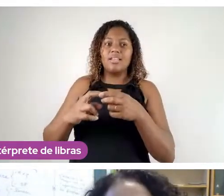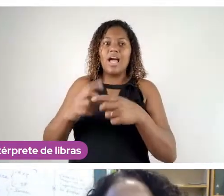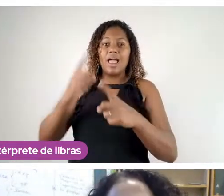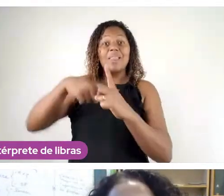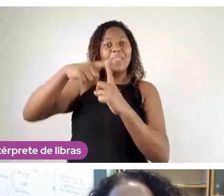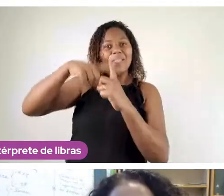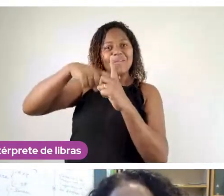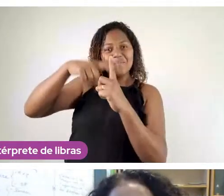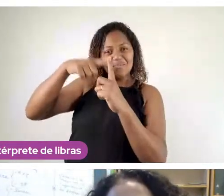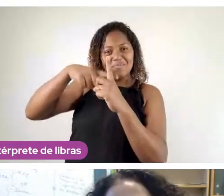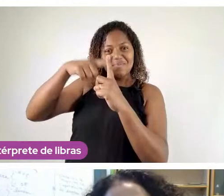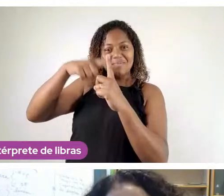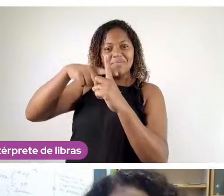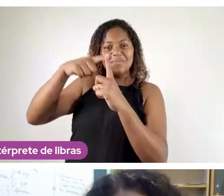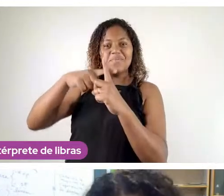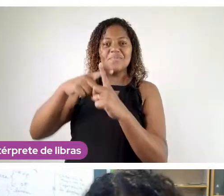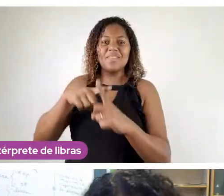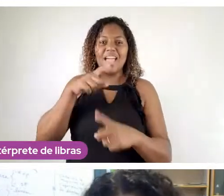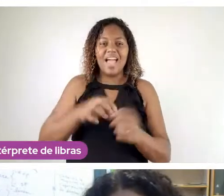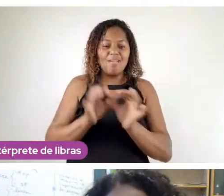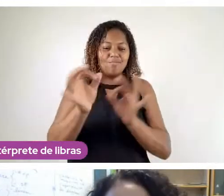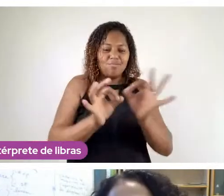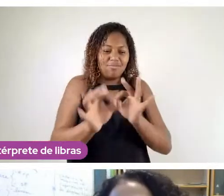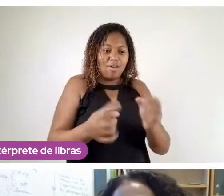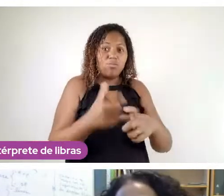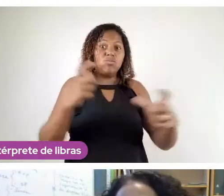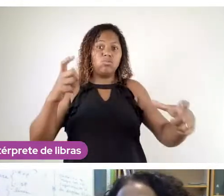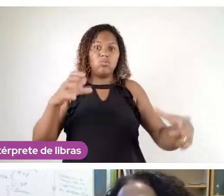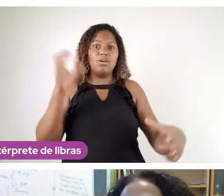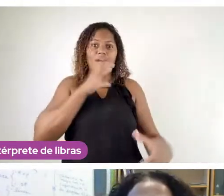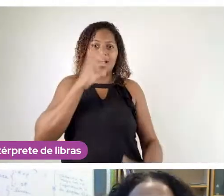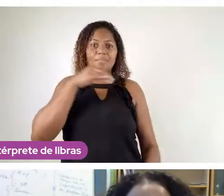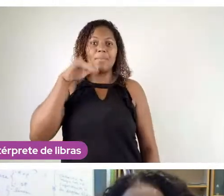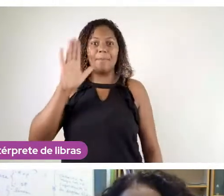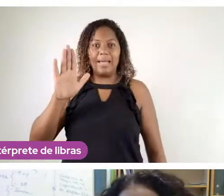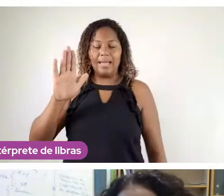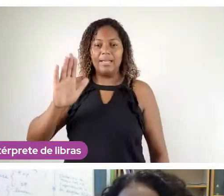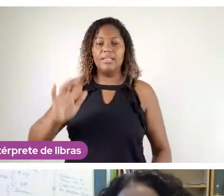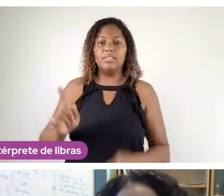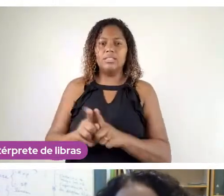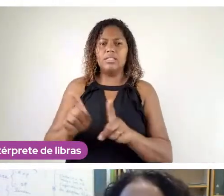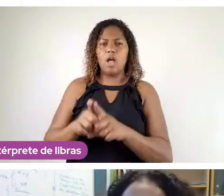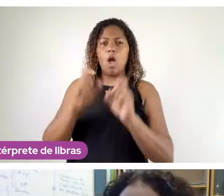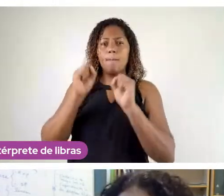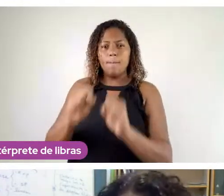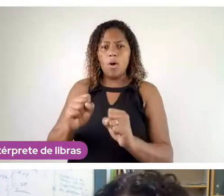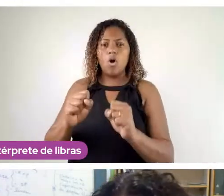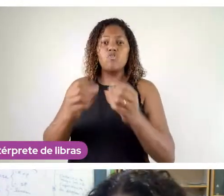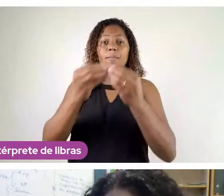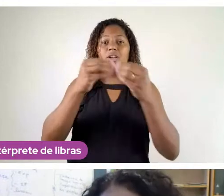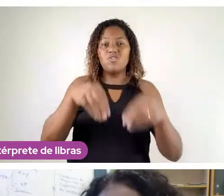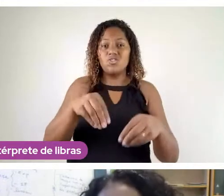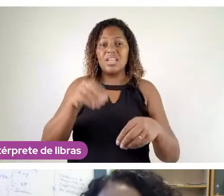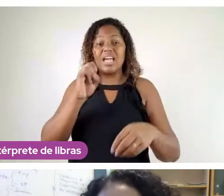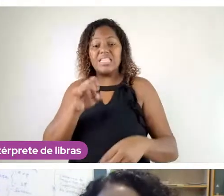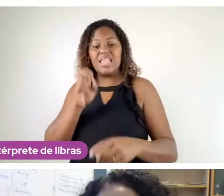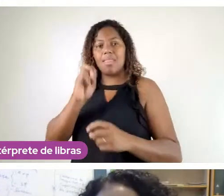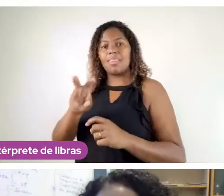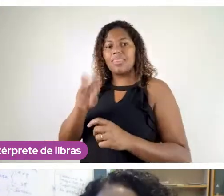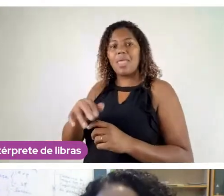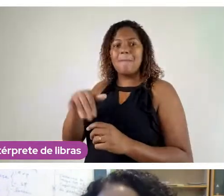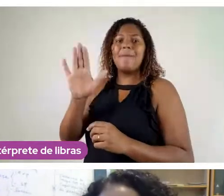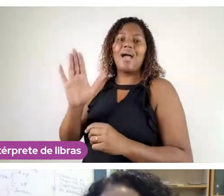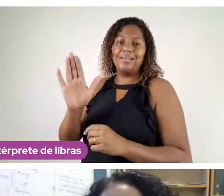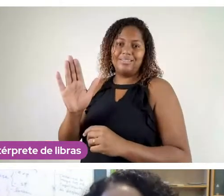temperatura, as algas crescem mais rápido. E também pode afetar se elas produzem mais toxinas também, né? A